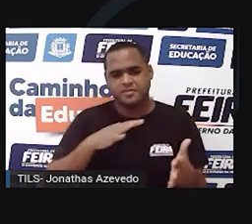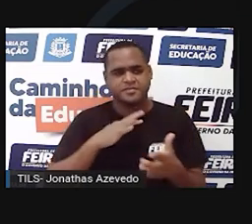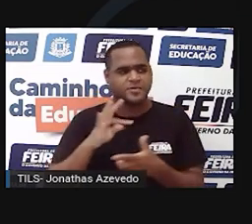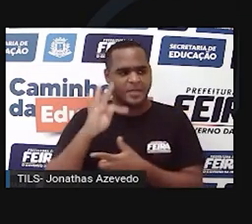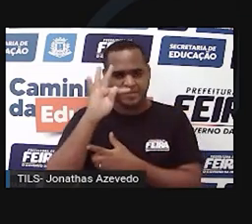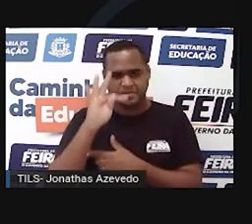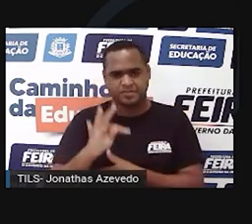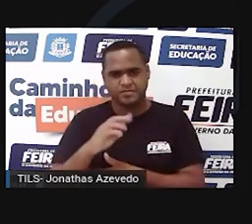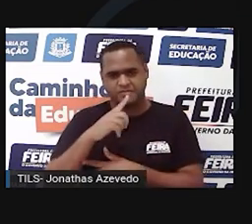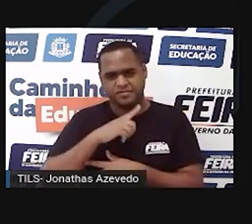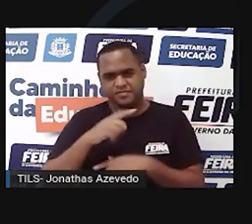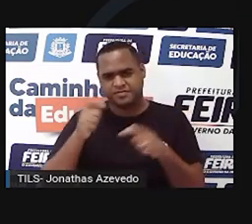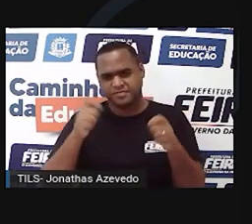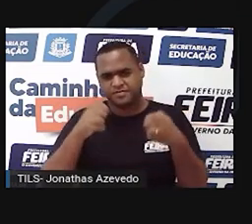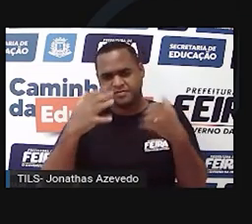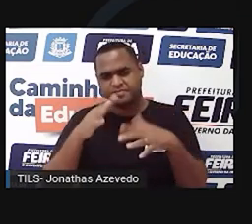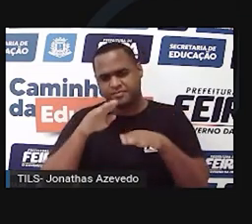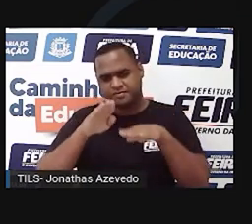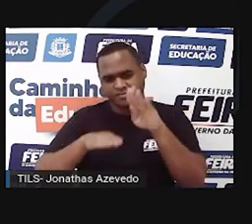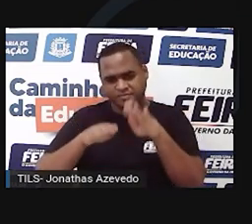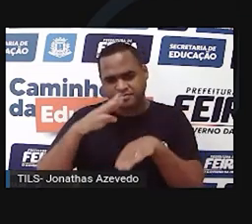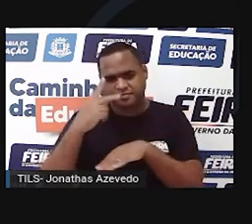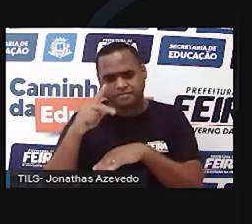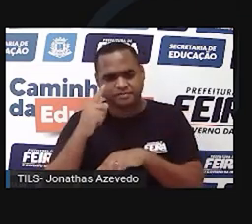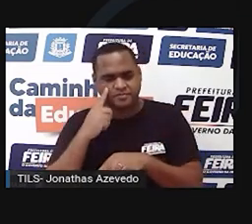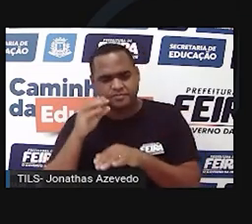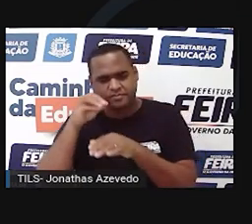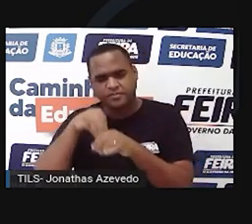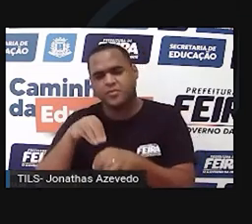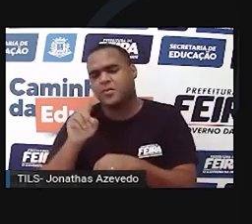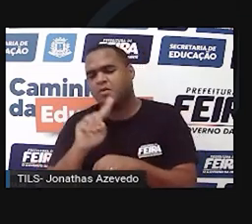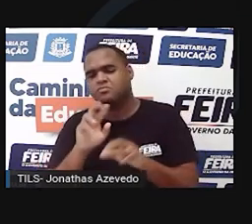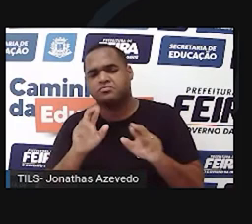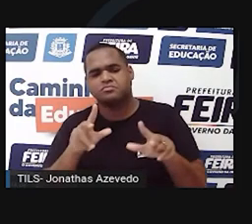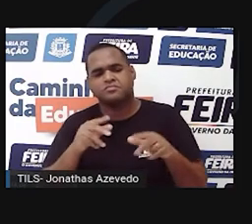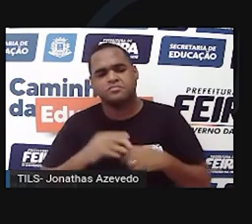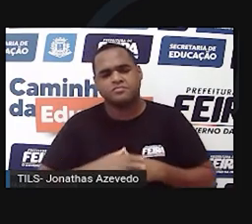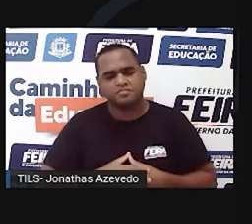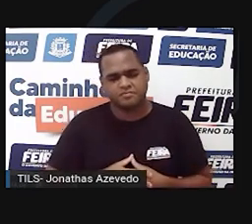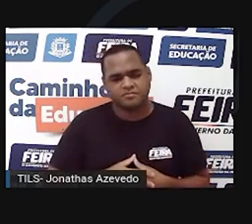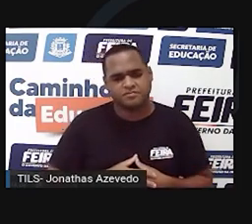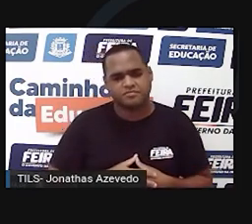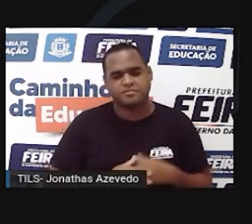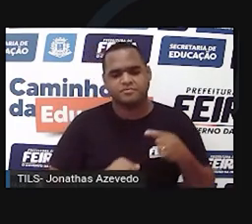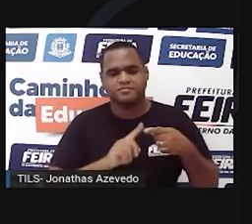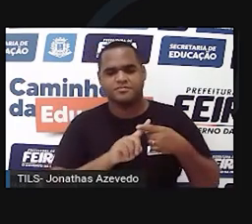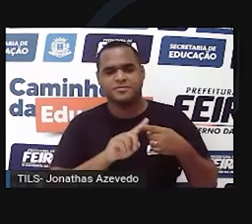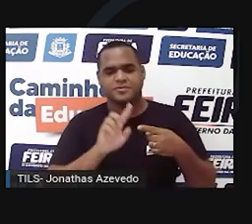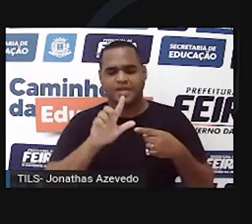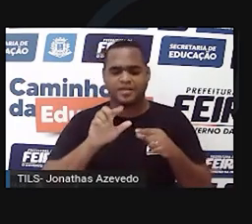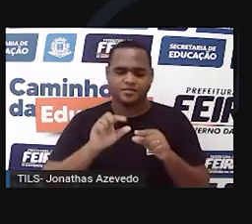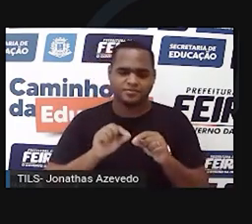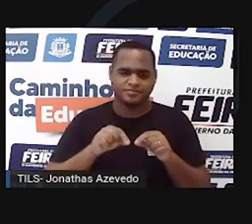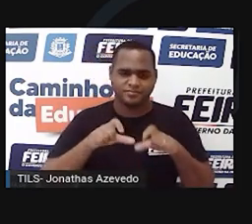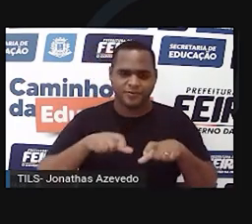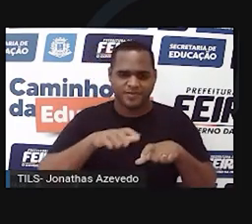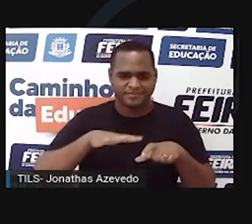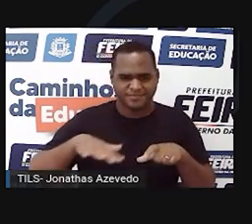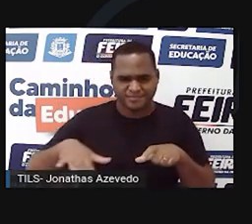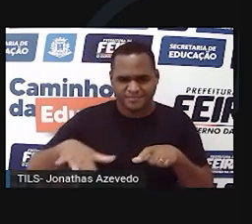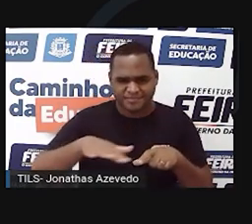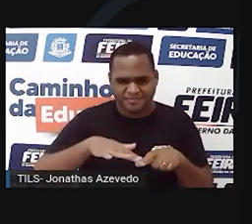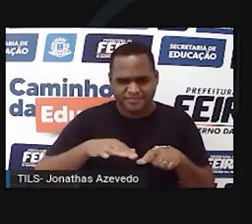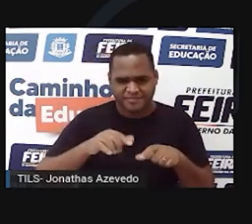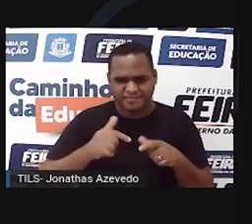mudar independentemente de ter sol ou não. São elas a latitude, as correntes